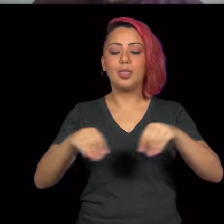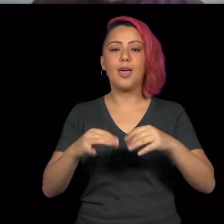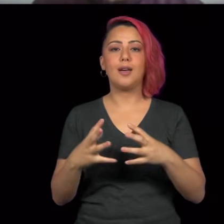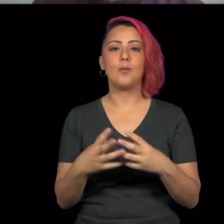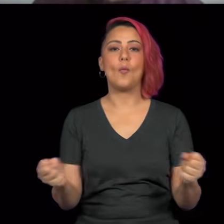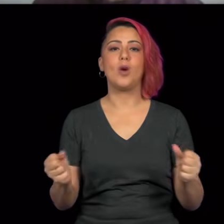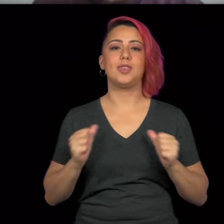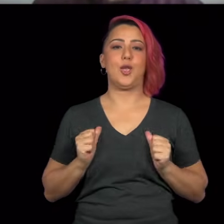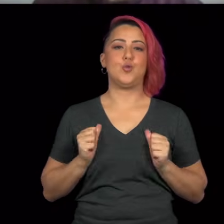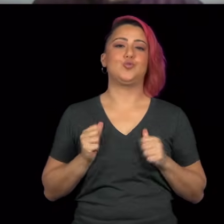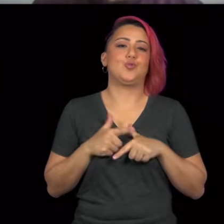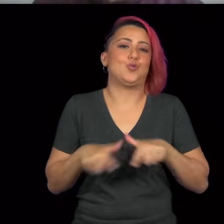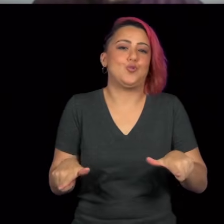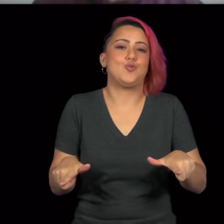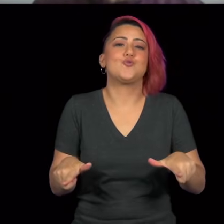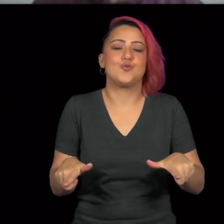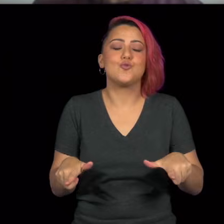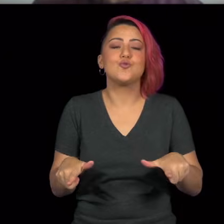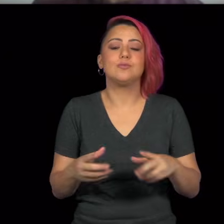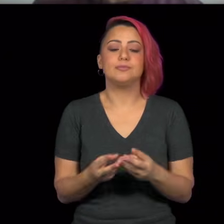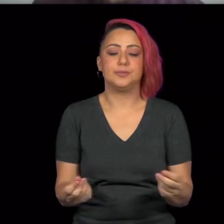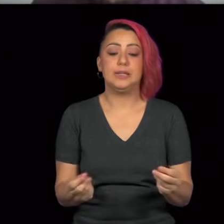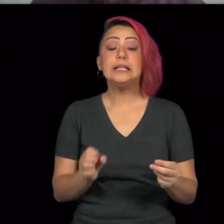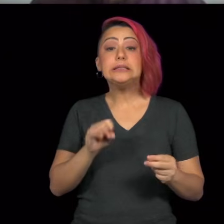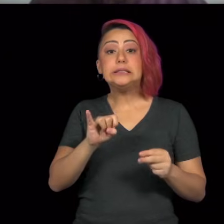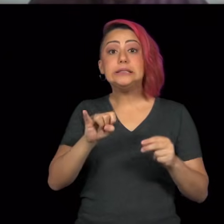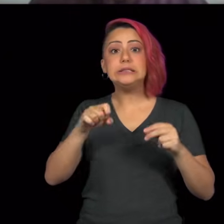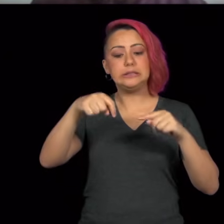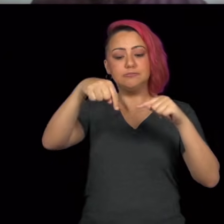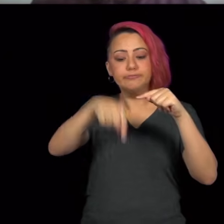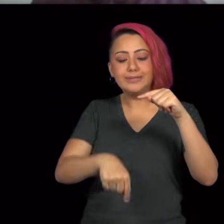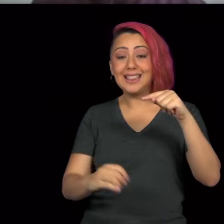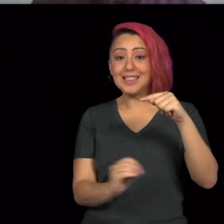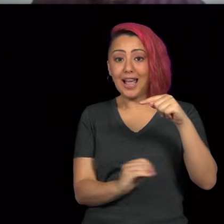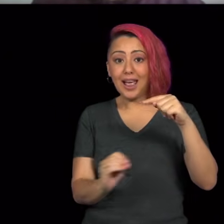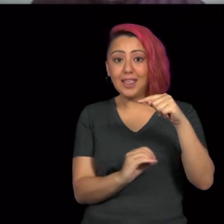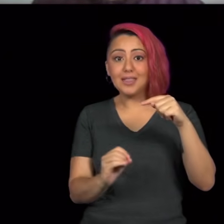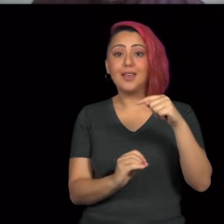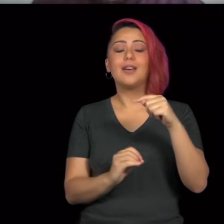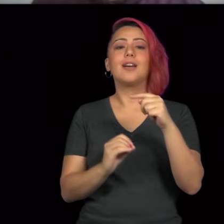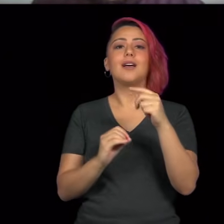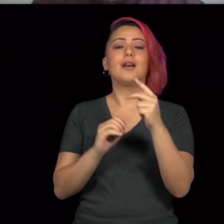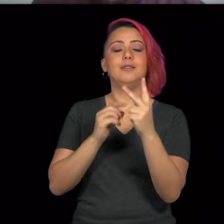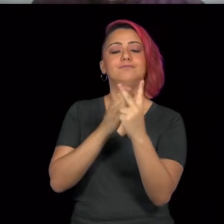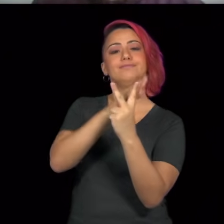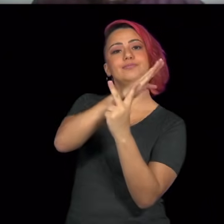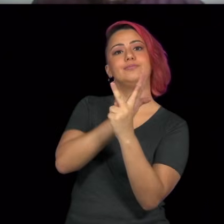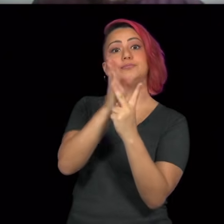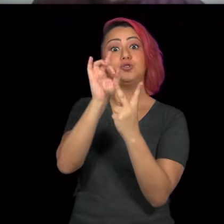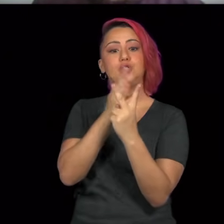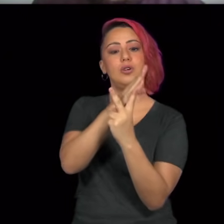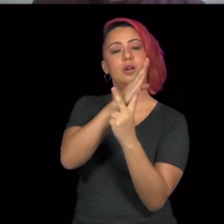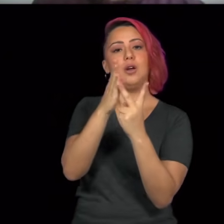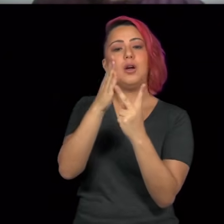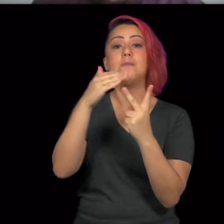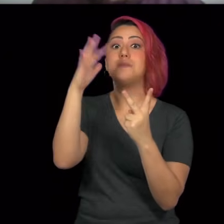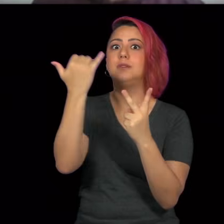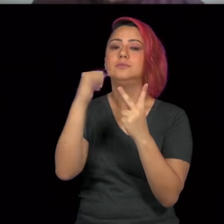for não aterrar, o sinal se mantém alto. E uma linha de saída é usualmente conectada à linha